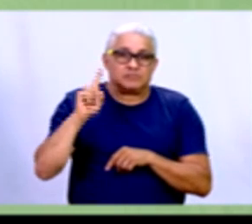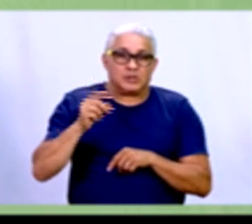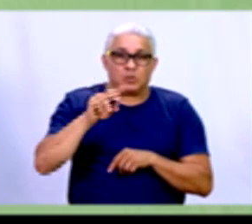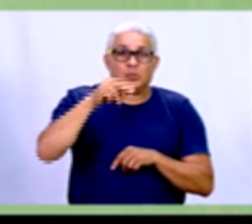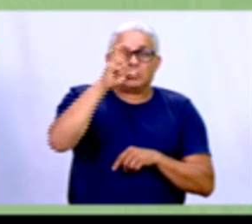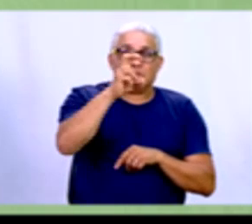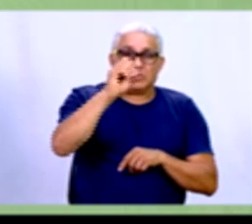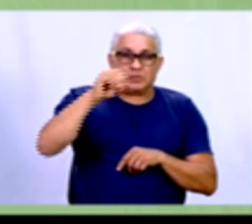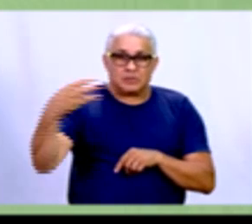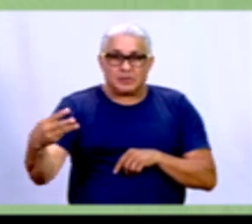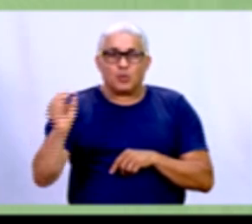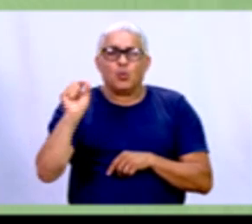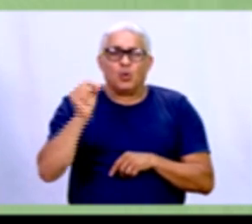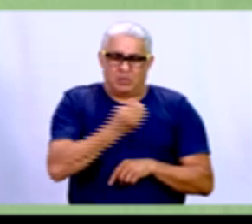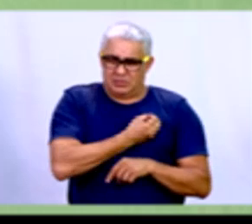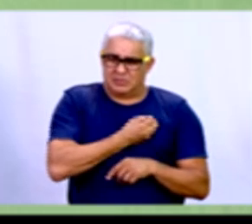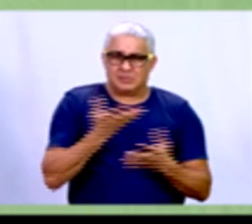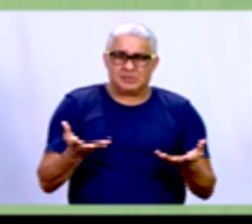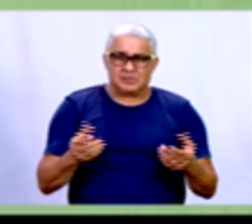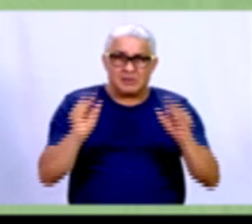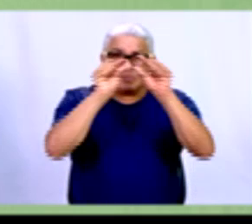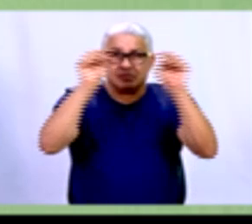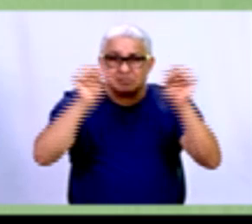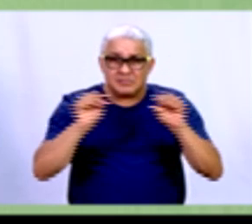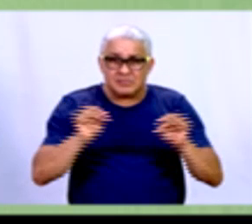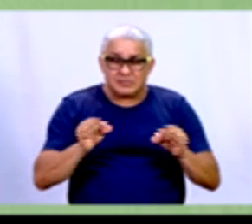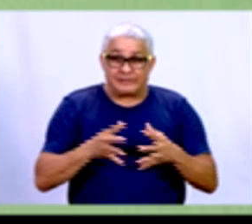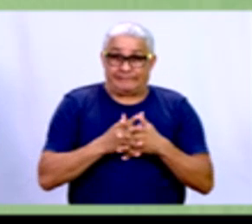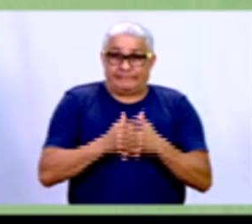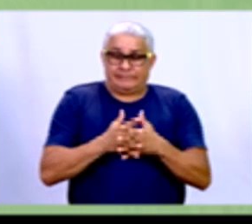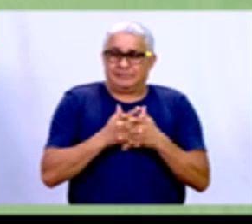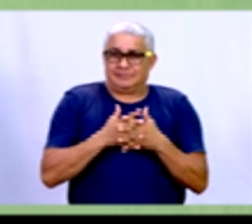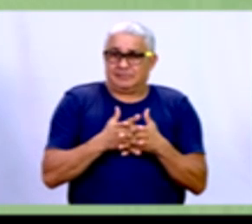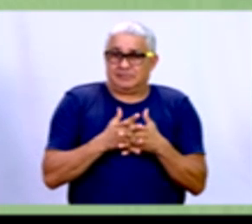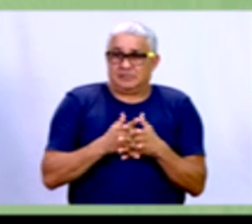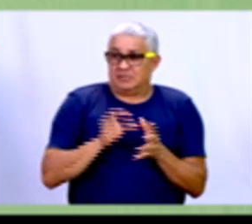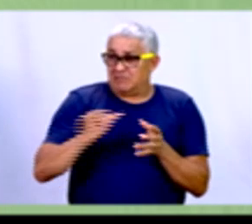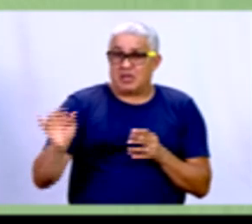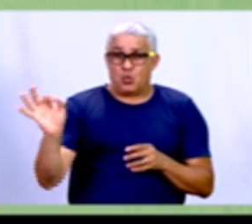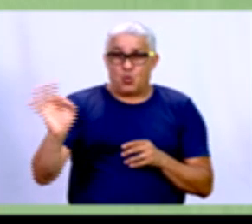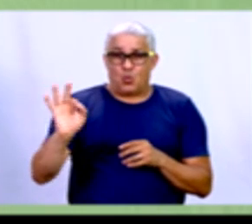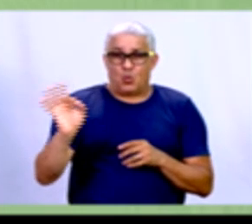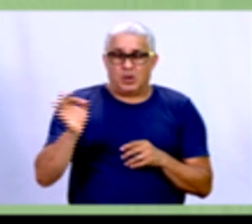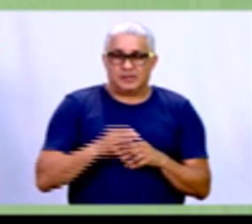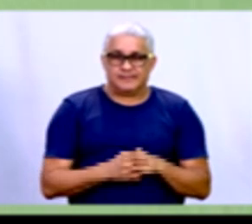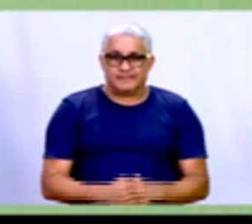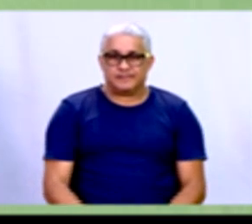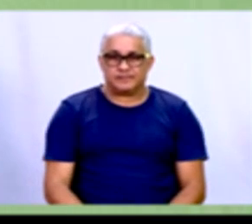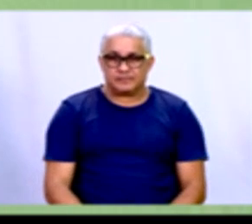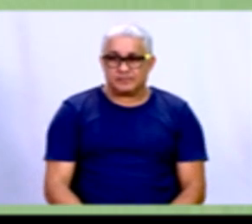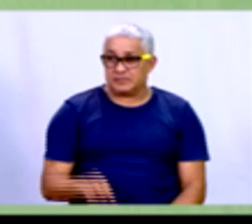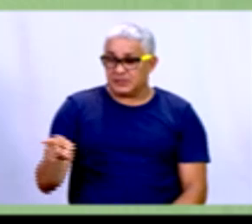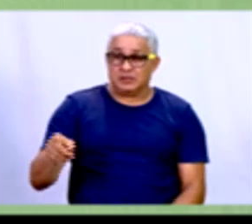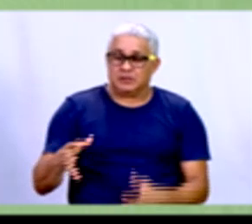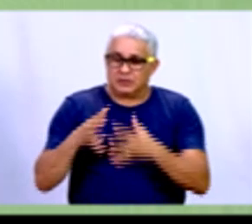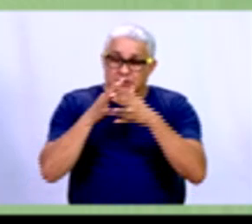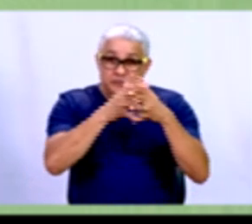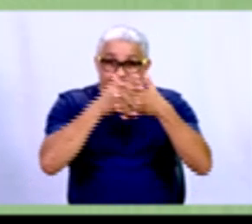503, certo? Então as mensagens não dizem nada para o nosso usuário, tá? Ele fica